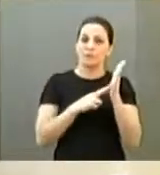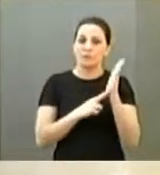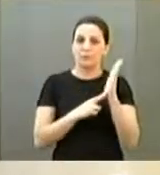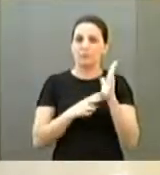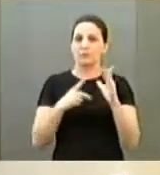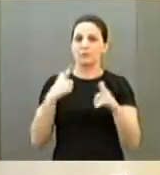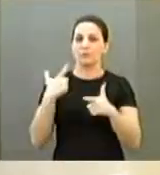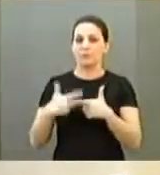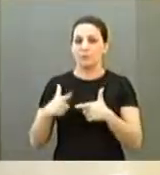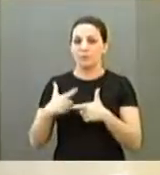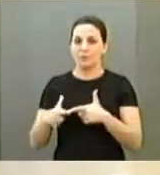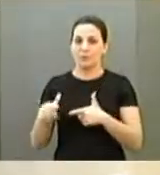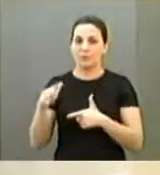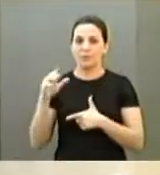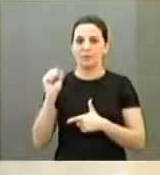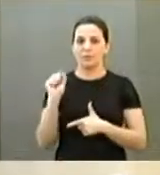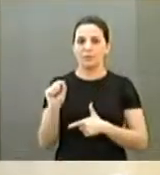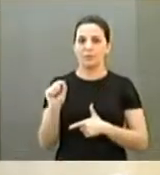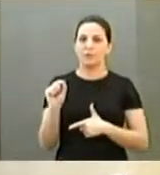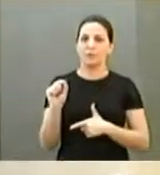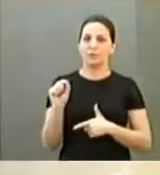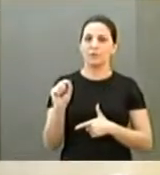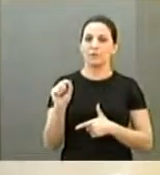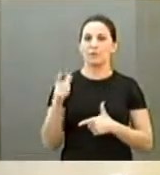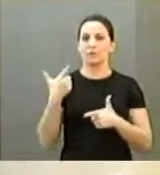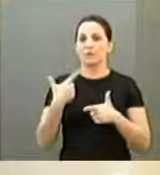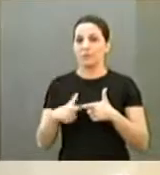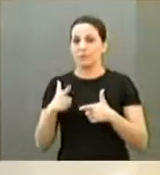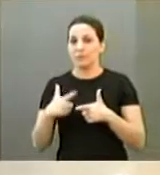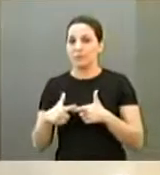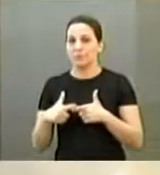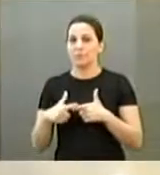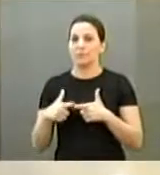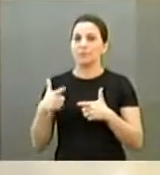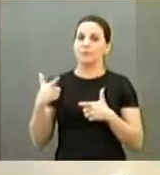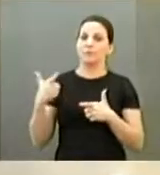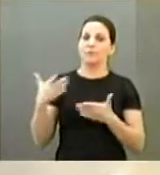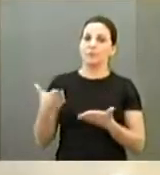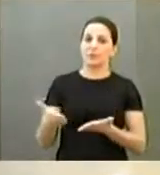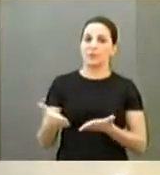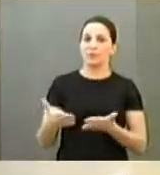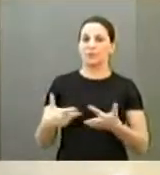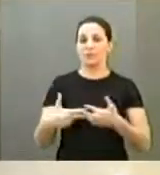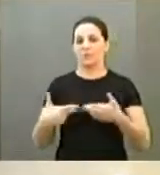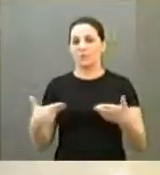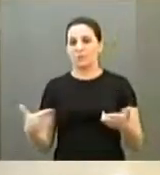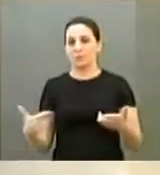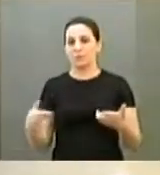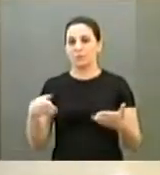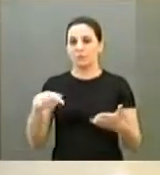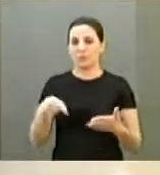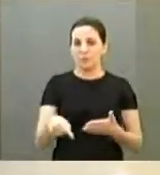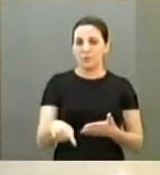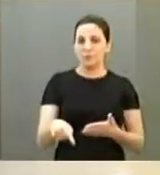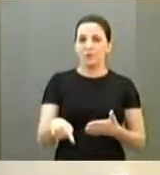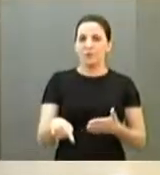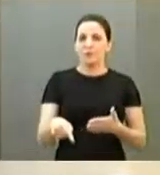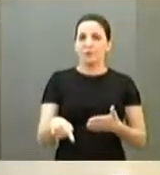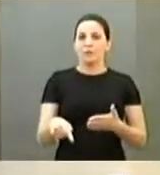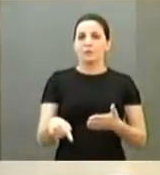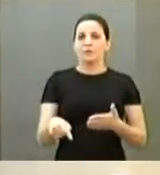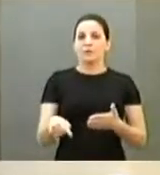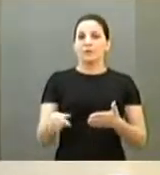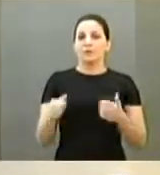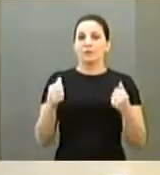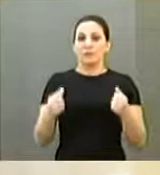problema, tendo em vista que a resolução desse problema é a resolução de alguns problemas aqui que poderão